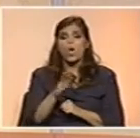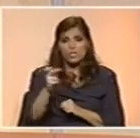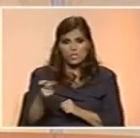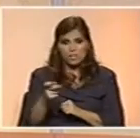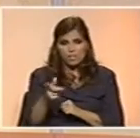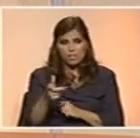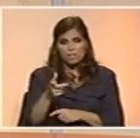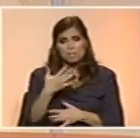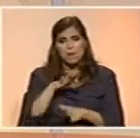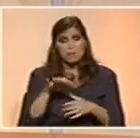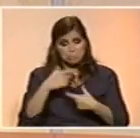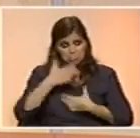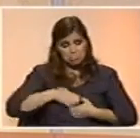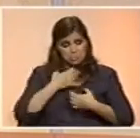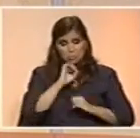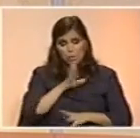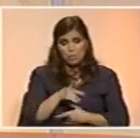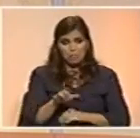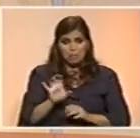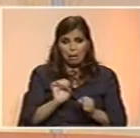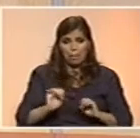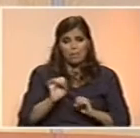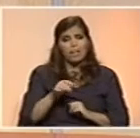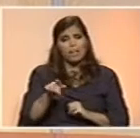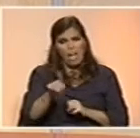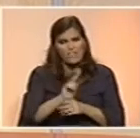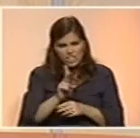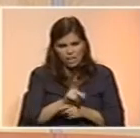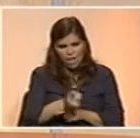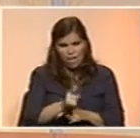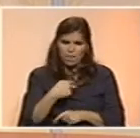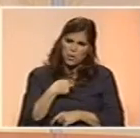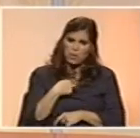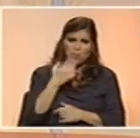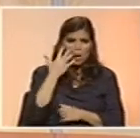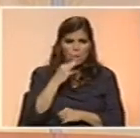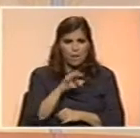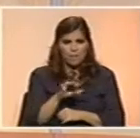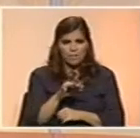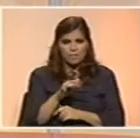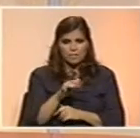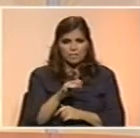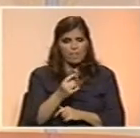mês. Eu sou tendencialmente vegetariano. Ok, ainda mais um.